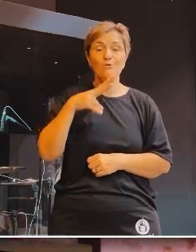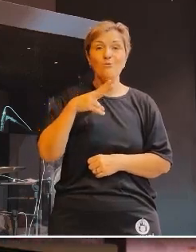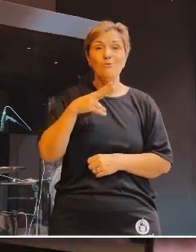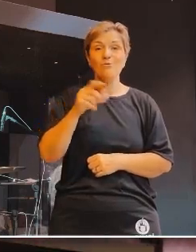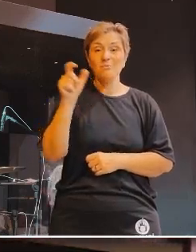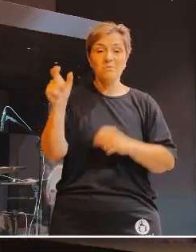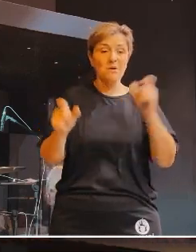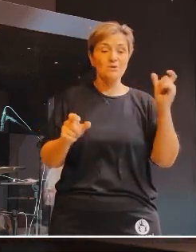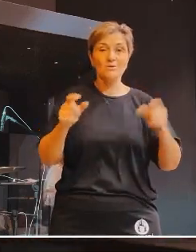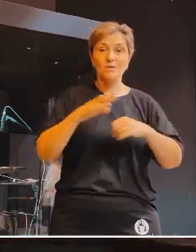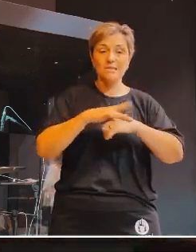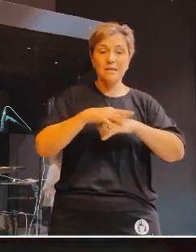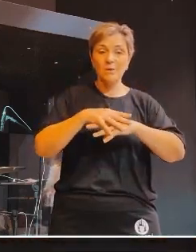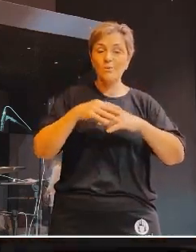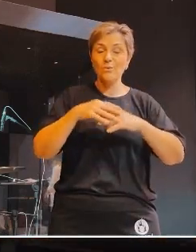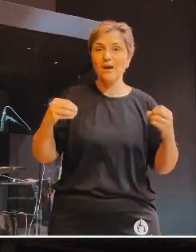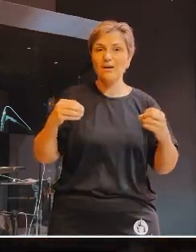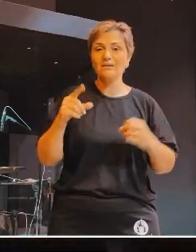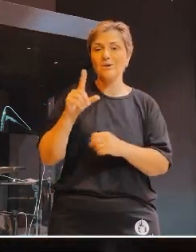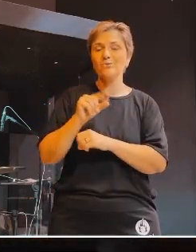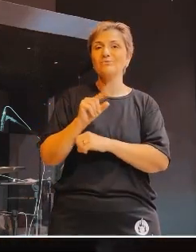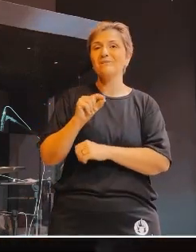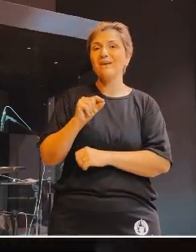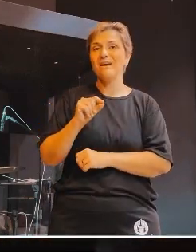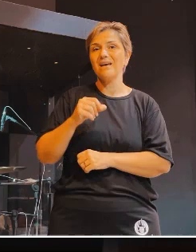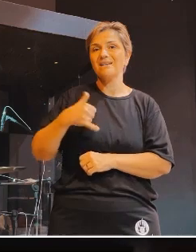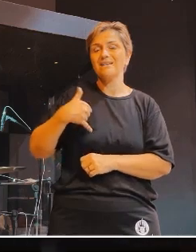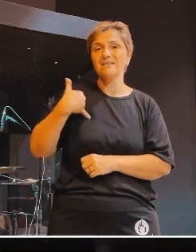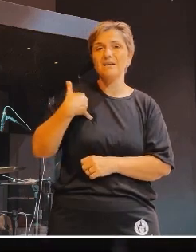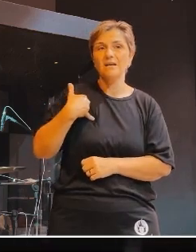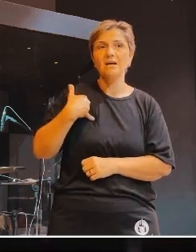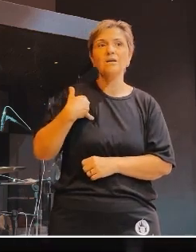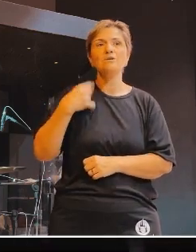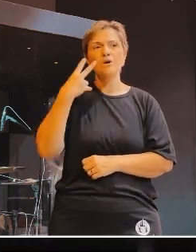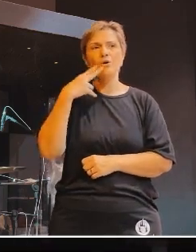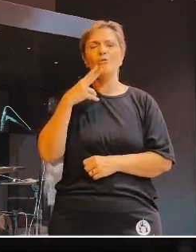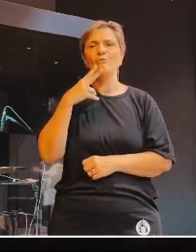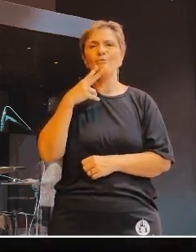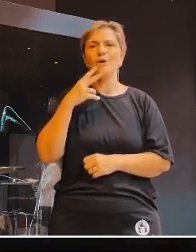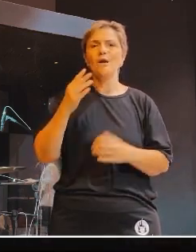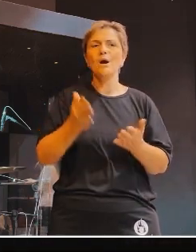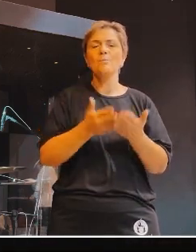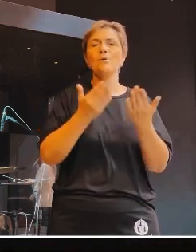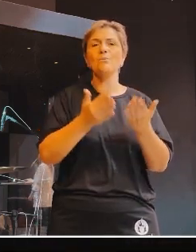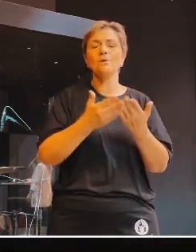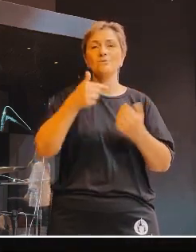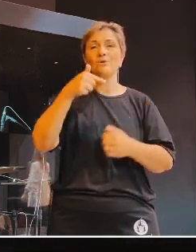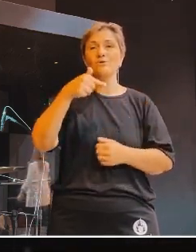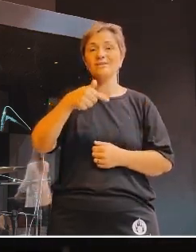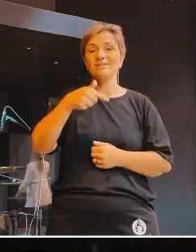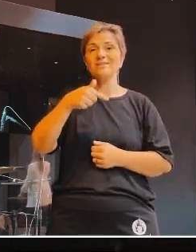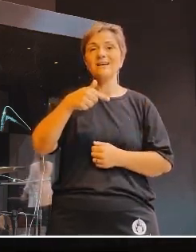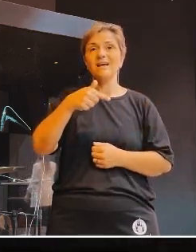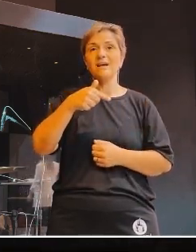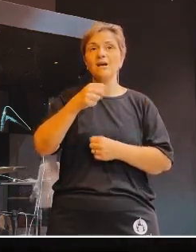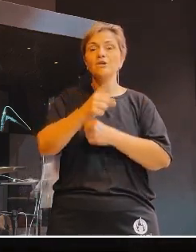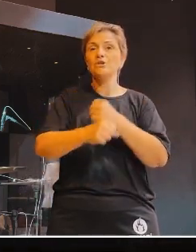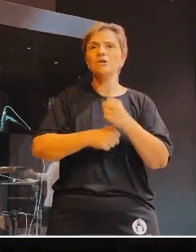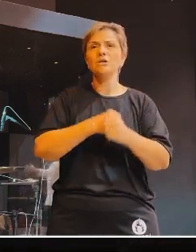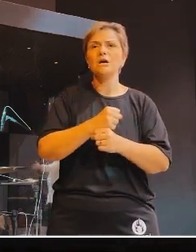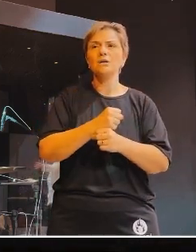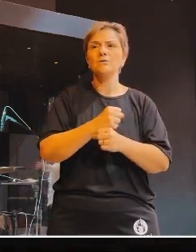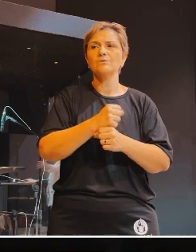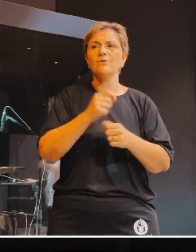idade. Eu vi a miséria quando eu tinha 7 anos de idade, fazendo sopão nas vilas. Isso não é mérito,